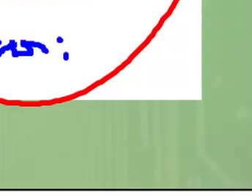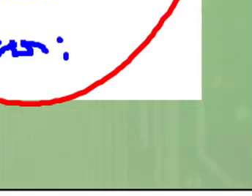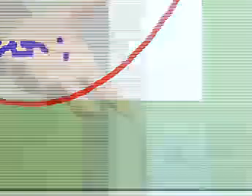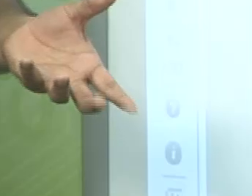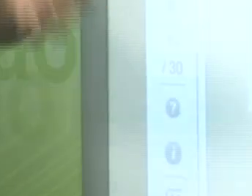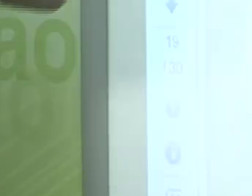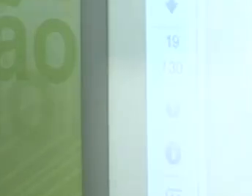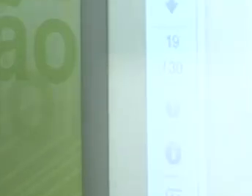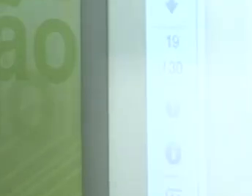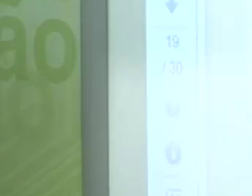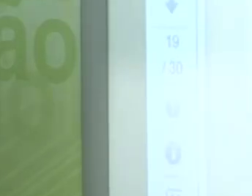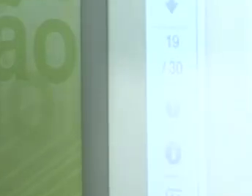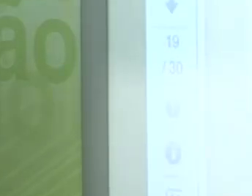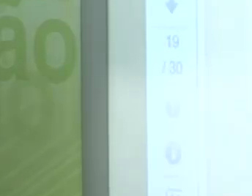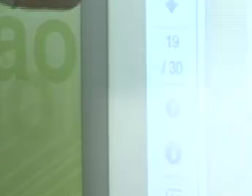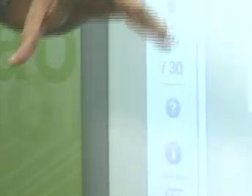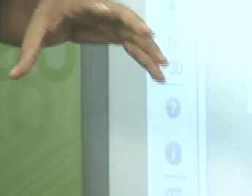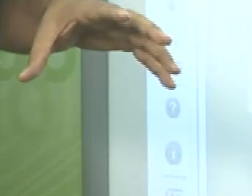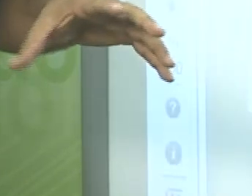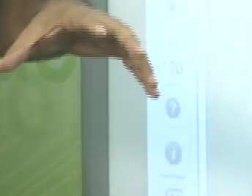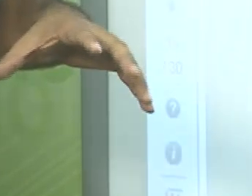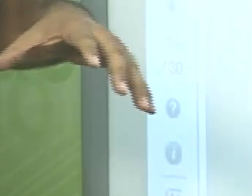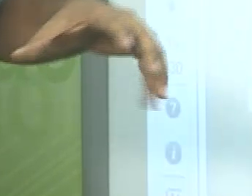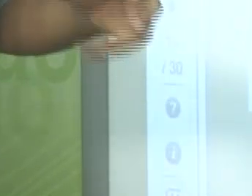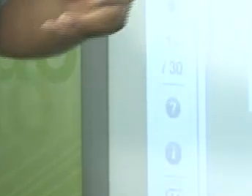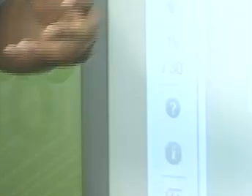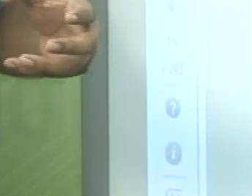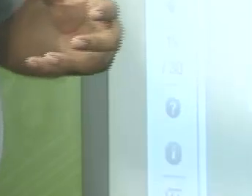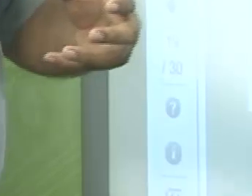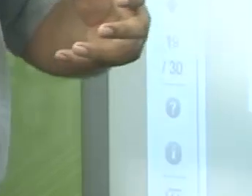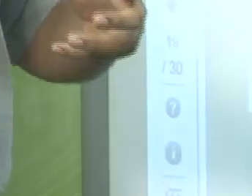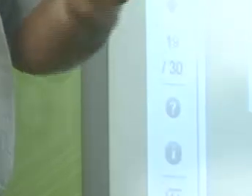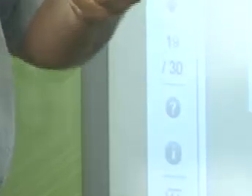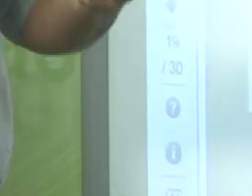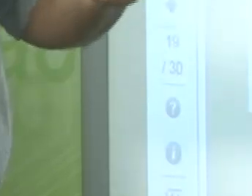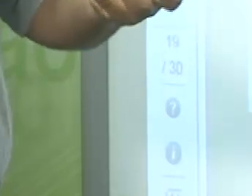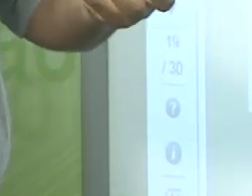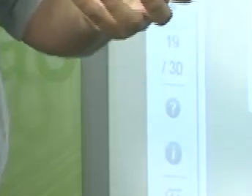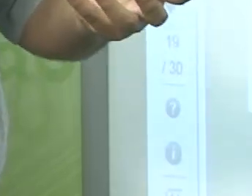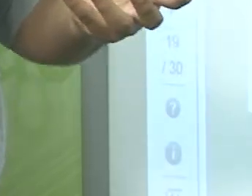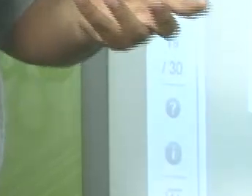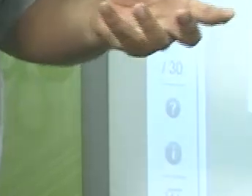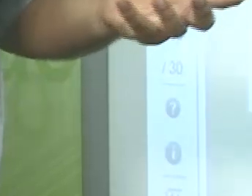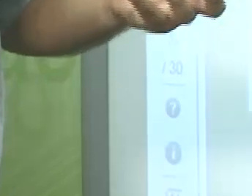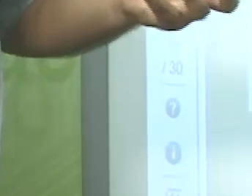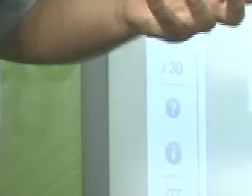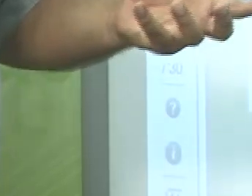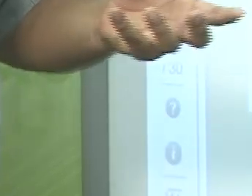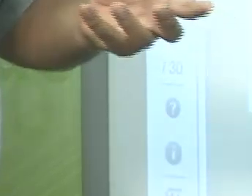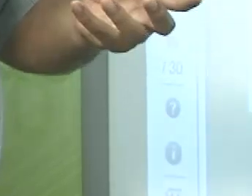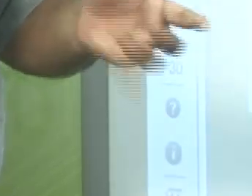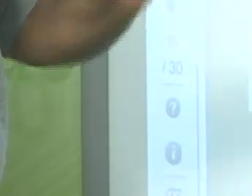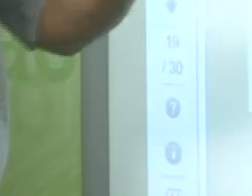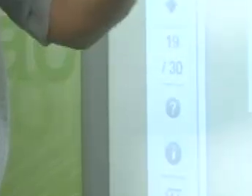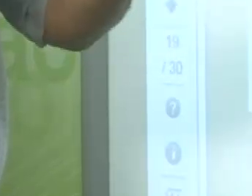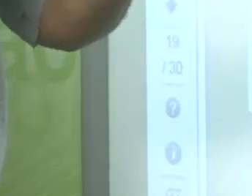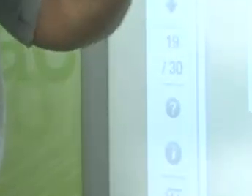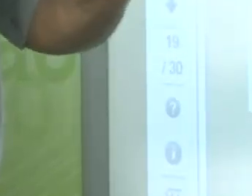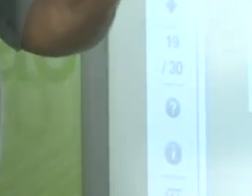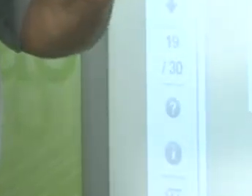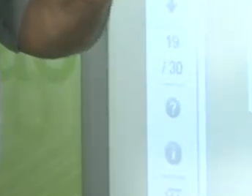vários alunos? Tem várias maneiras, né? Porque você já pode até abstrair os alunos, get alunos, ele vai retornar todos os